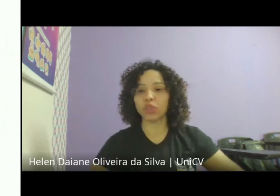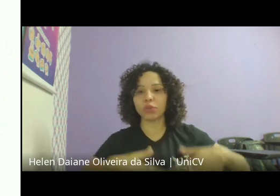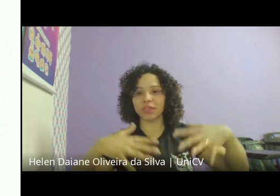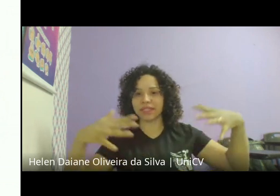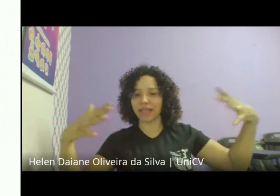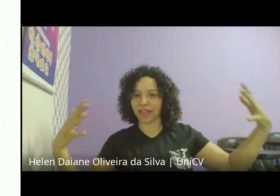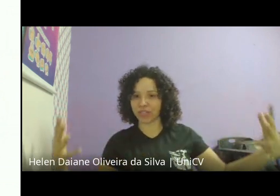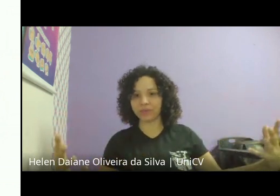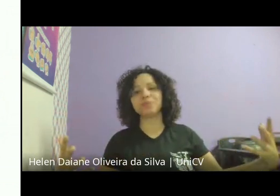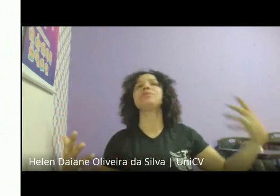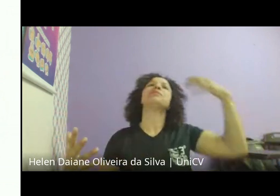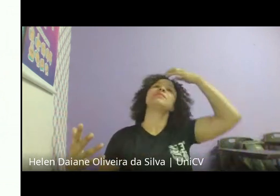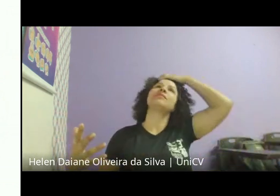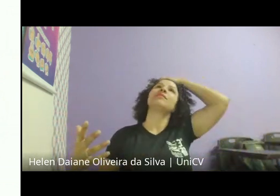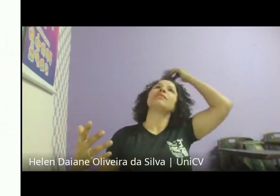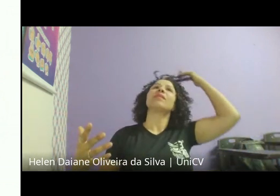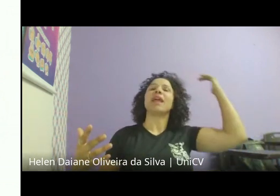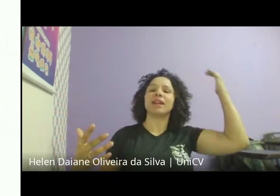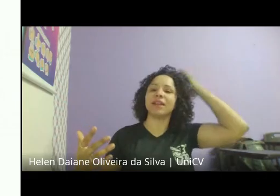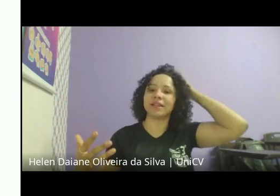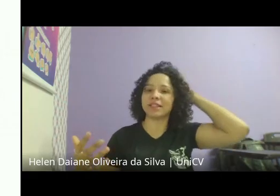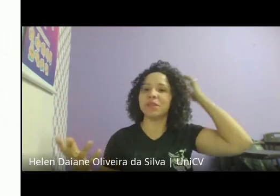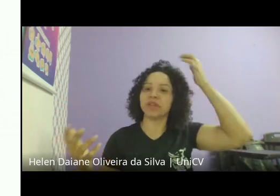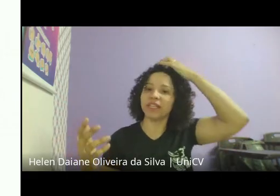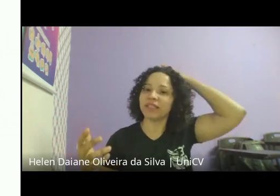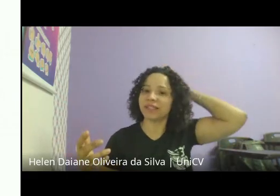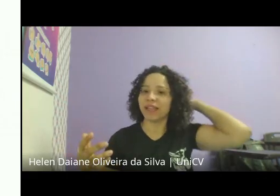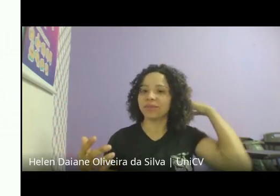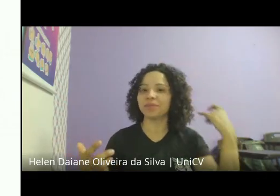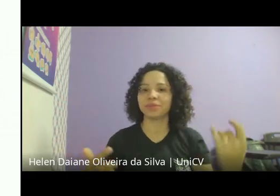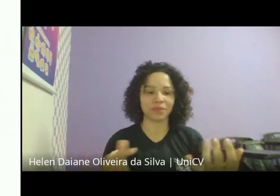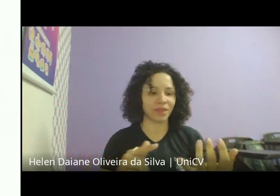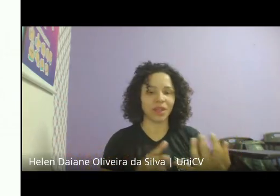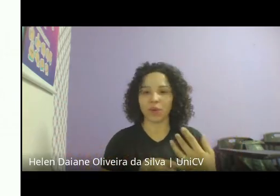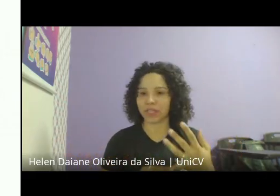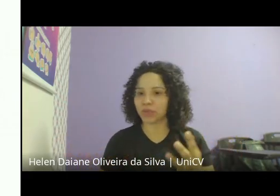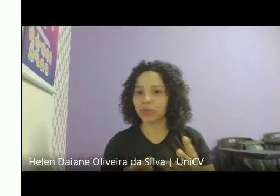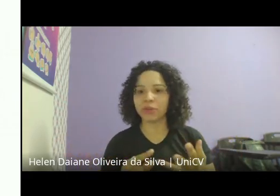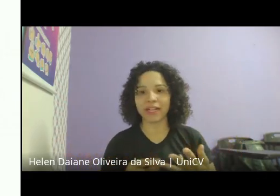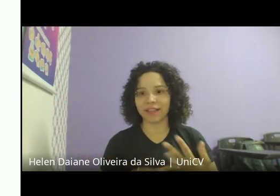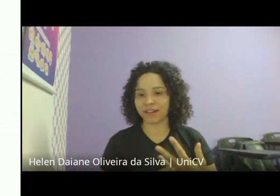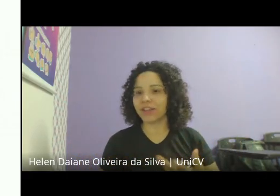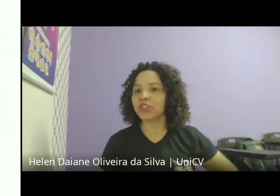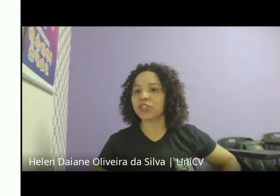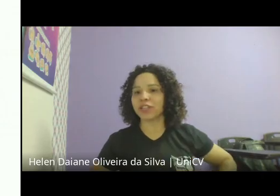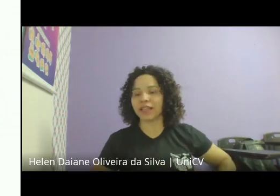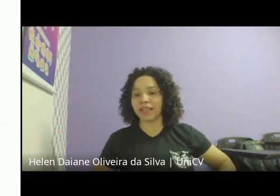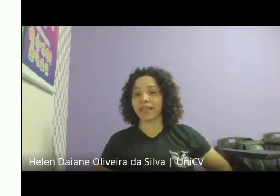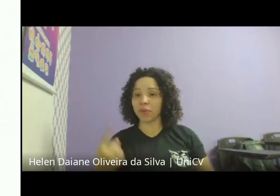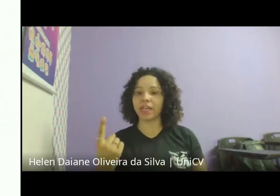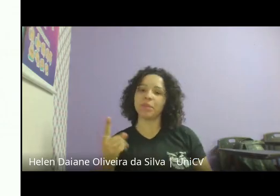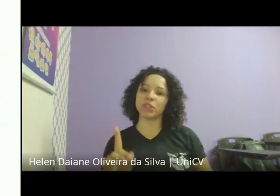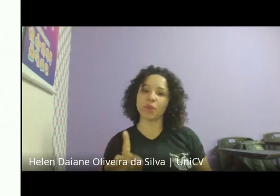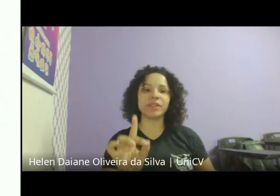onde todo mundo na cidade era das minorias, né? Ou era surdo, ou era cadeirante.